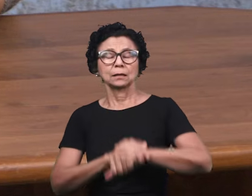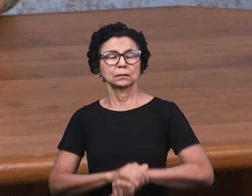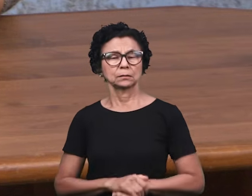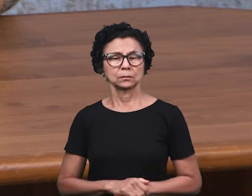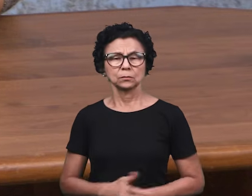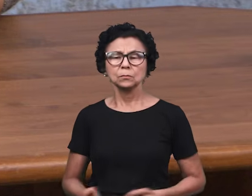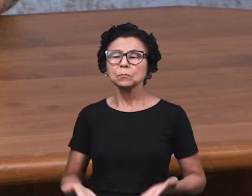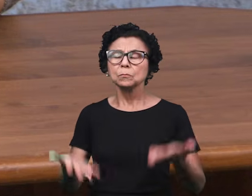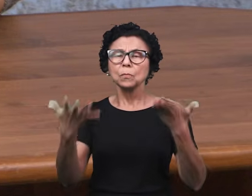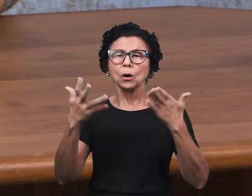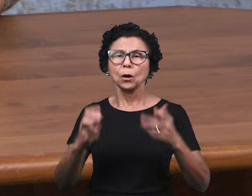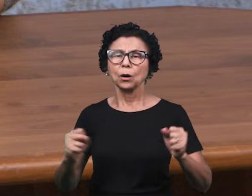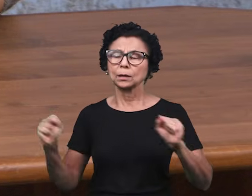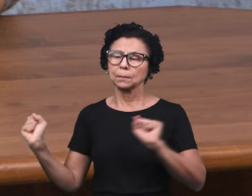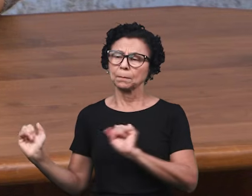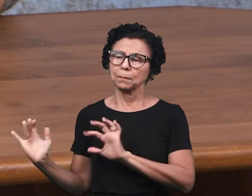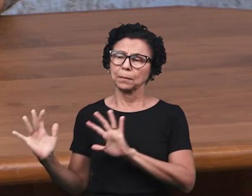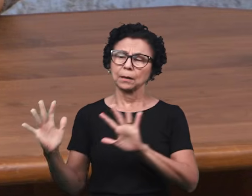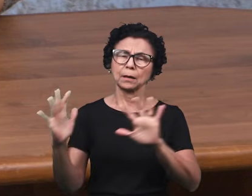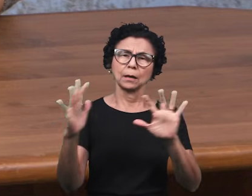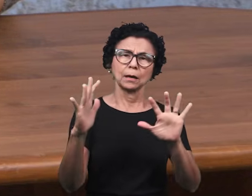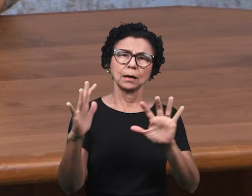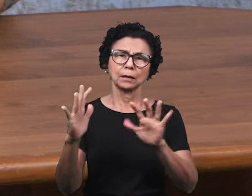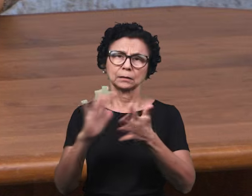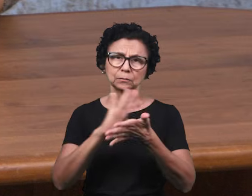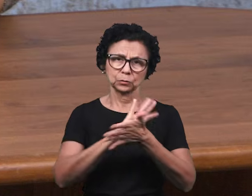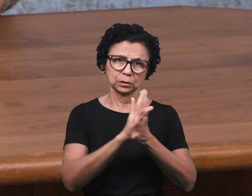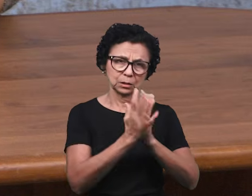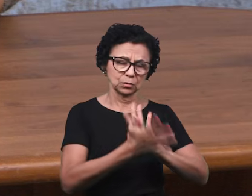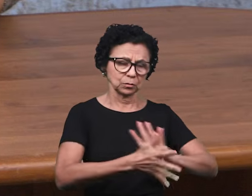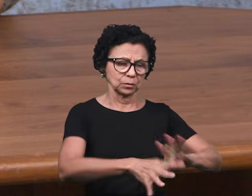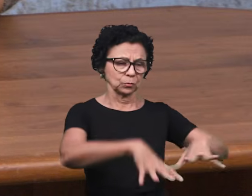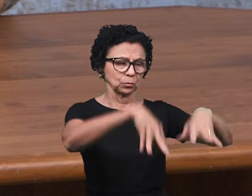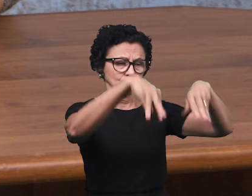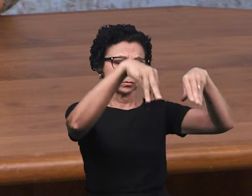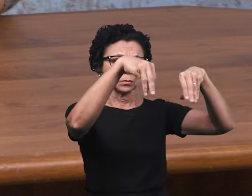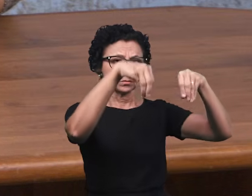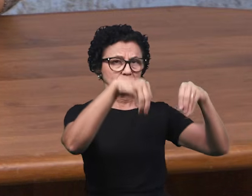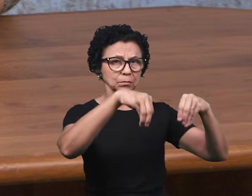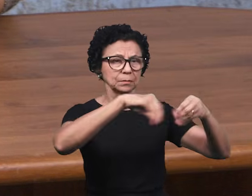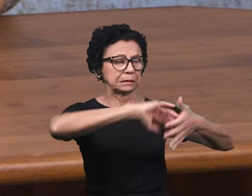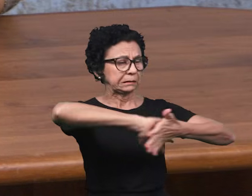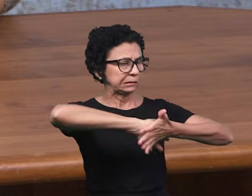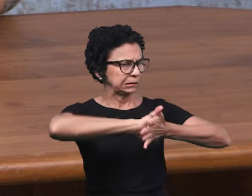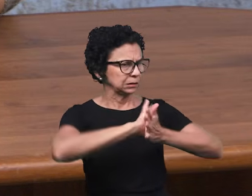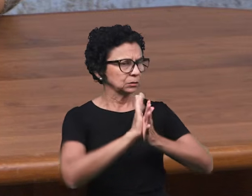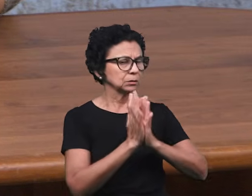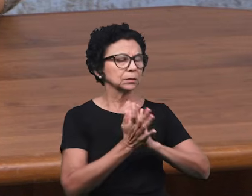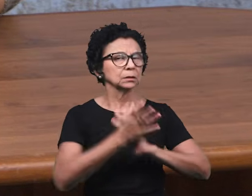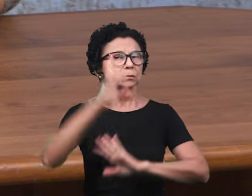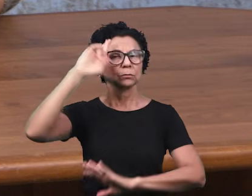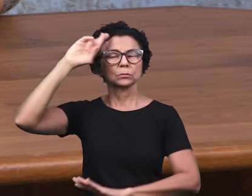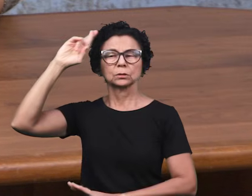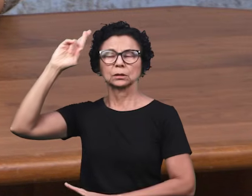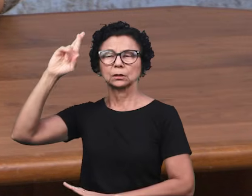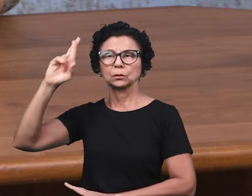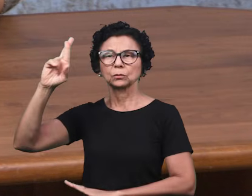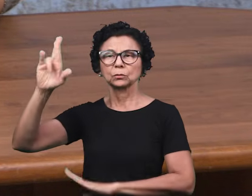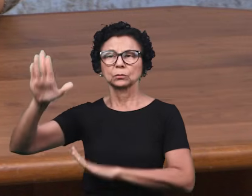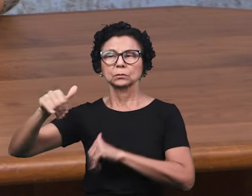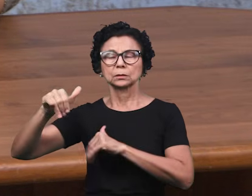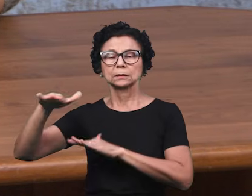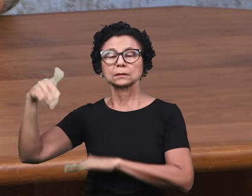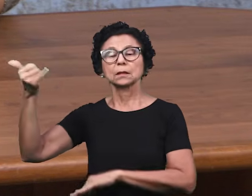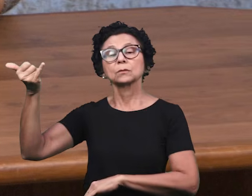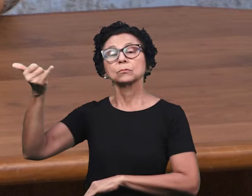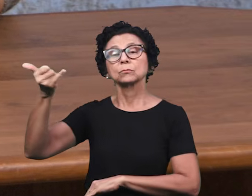subamos de noite e destruamos os seus palácios, porque assim diz o Senhor dos